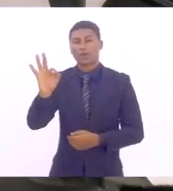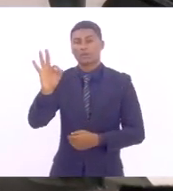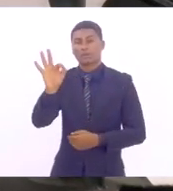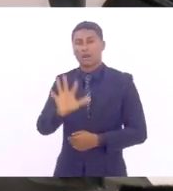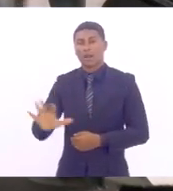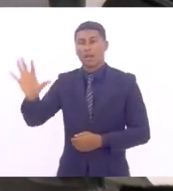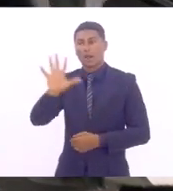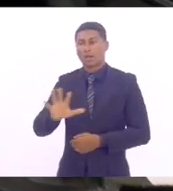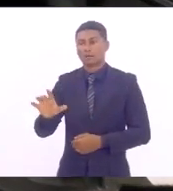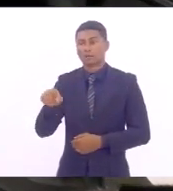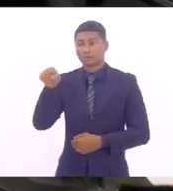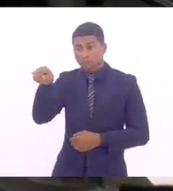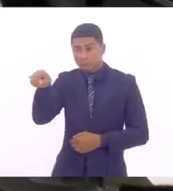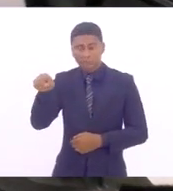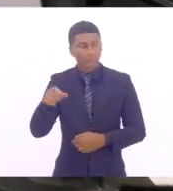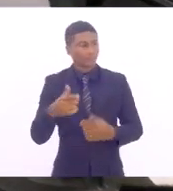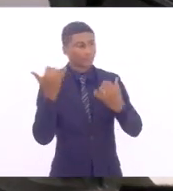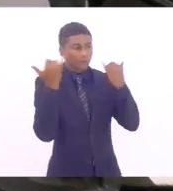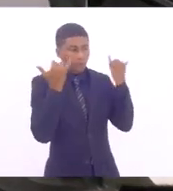e tratamento de dados.